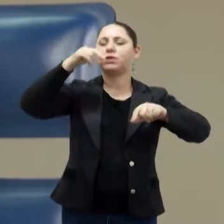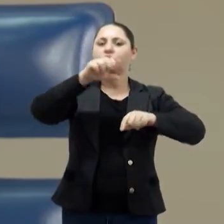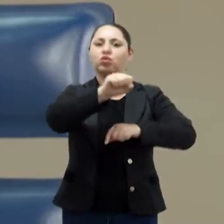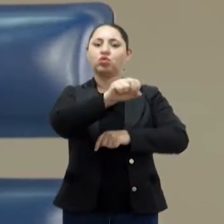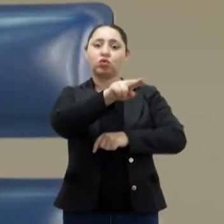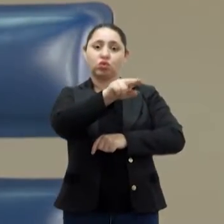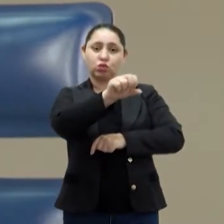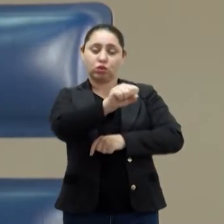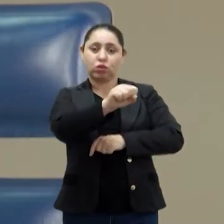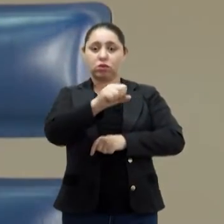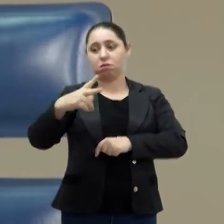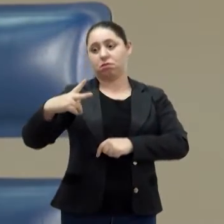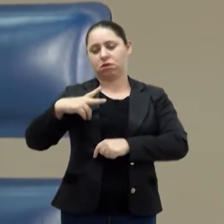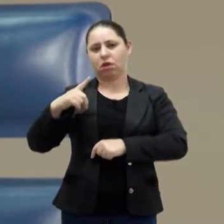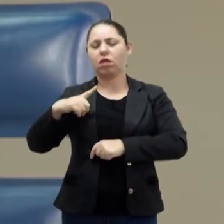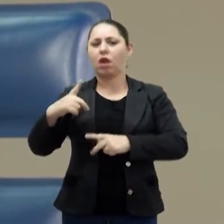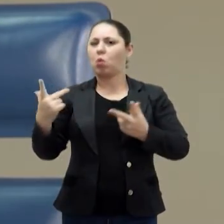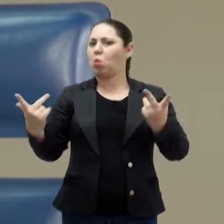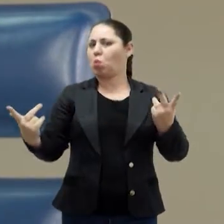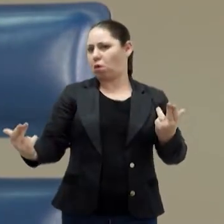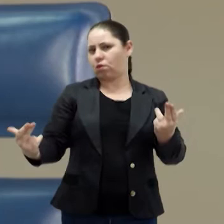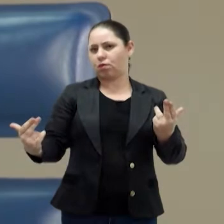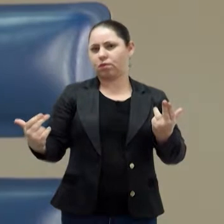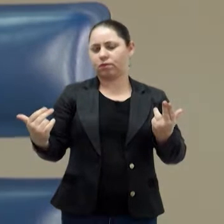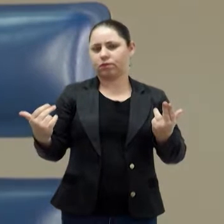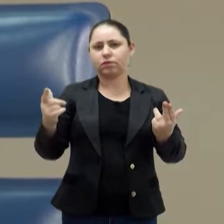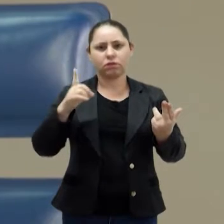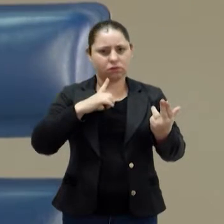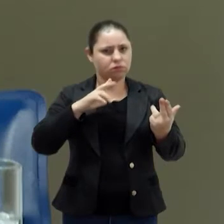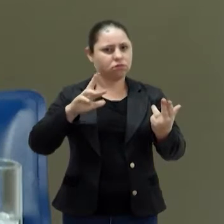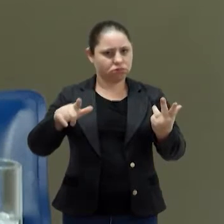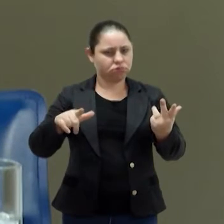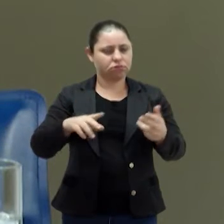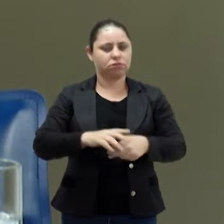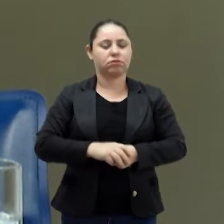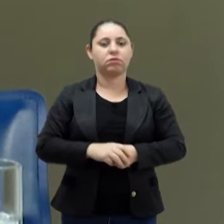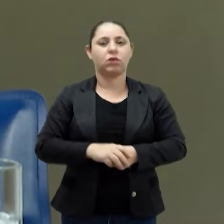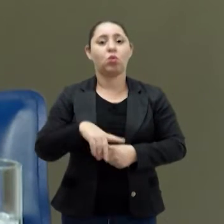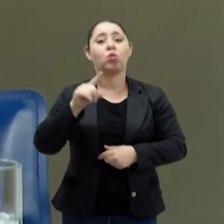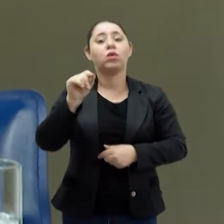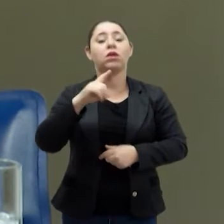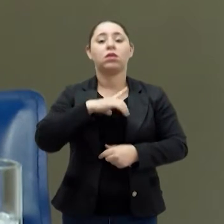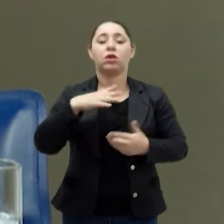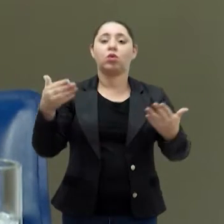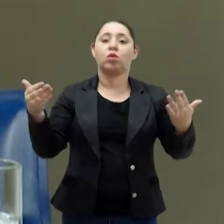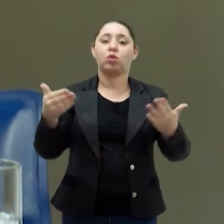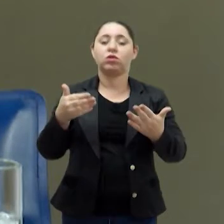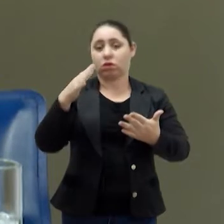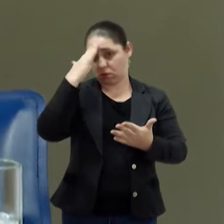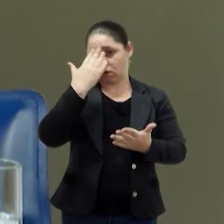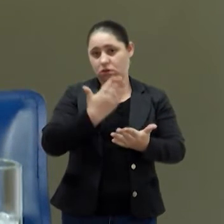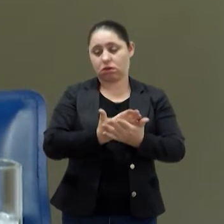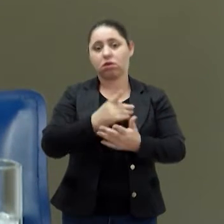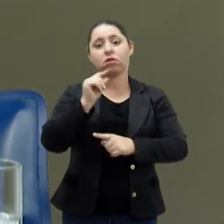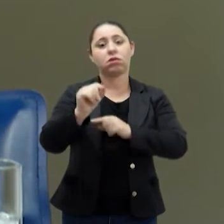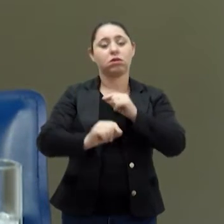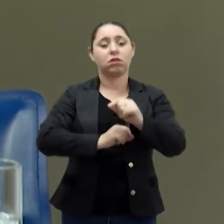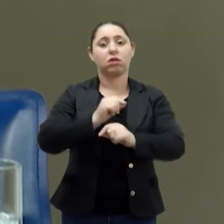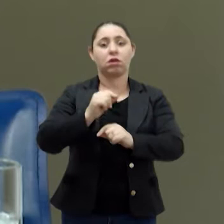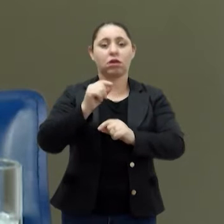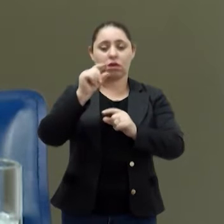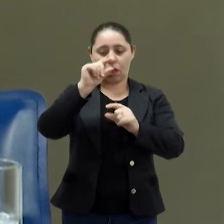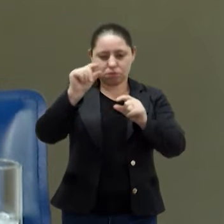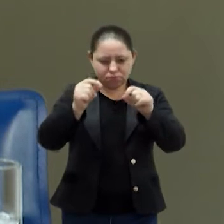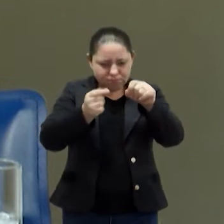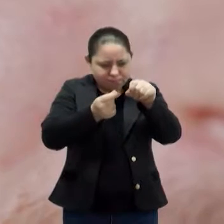cirurgia do SUS e do privado? Existe ou é a mesma cirurgia? O que existe hoje, eu acredito,